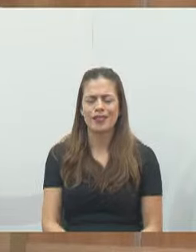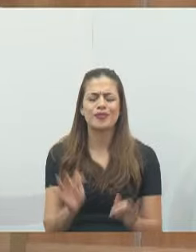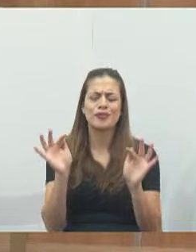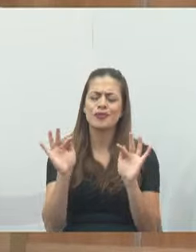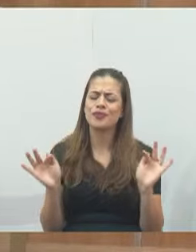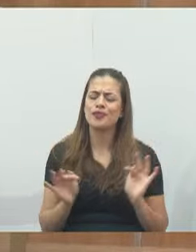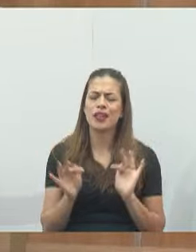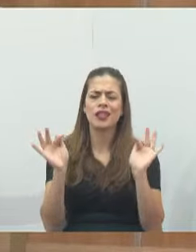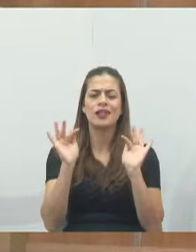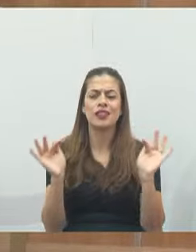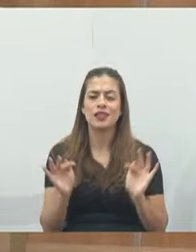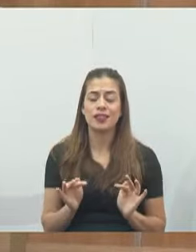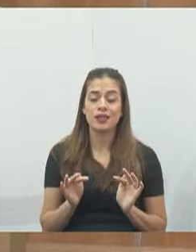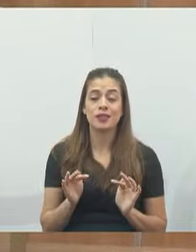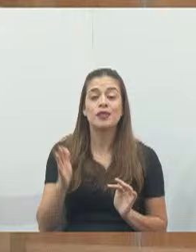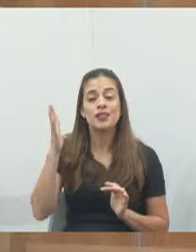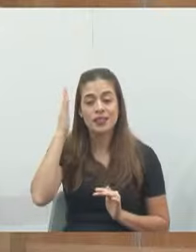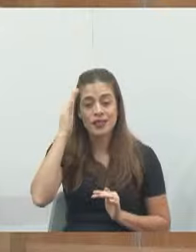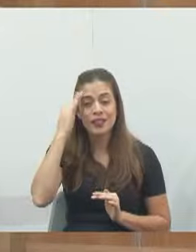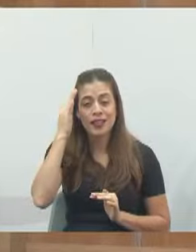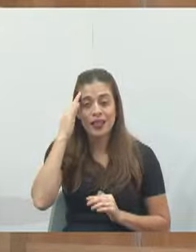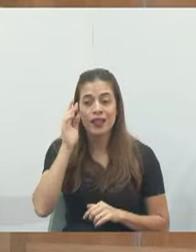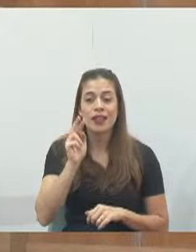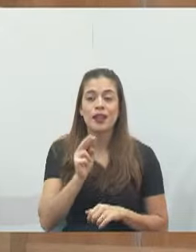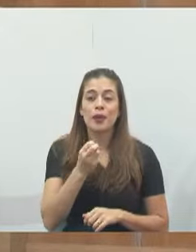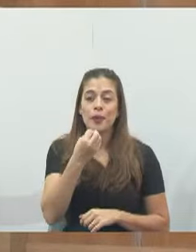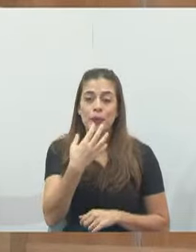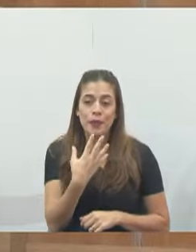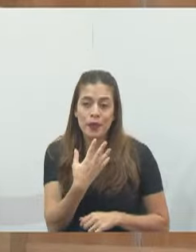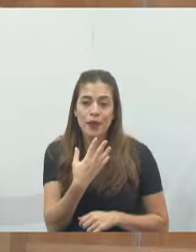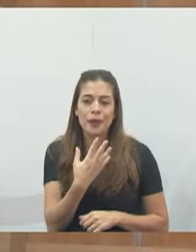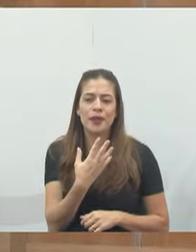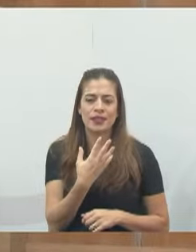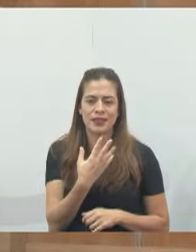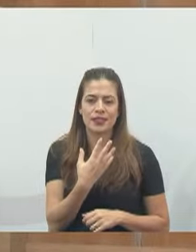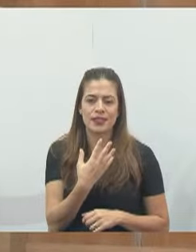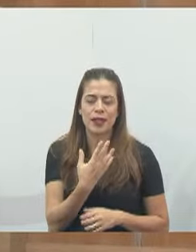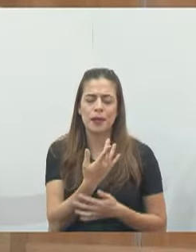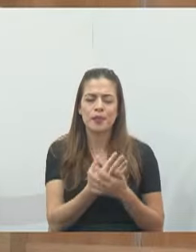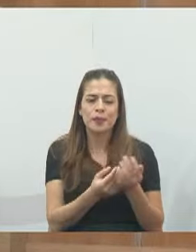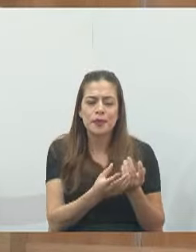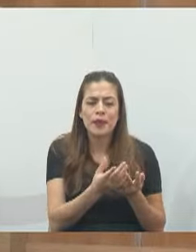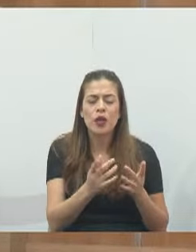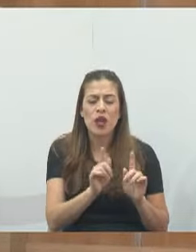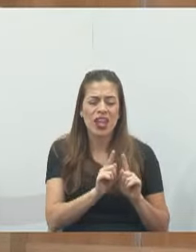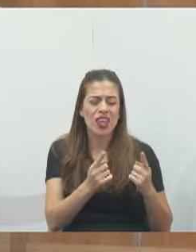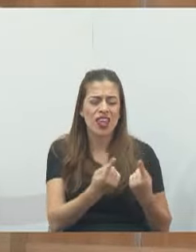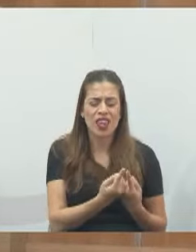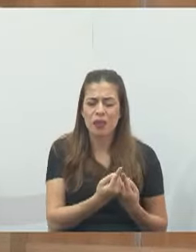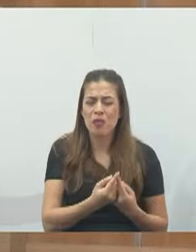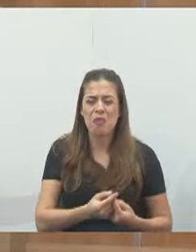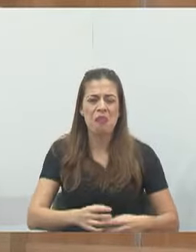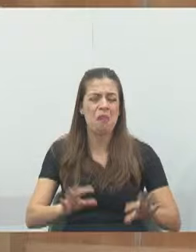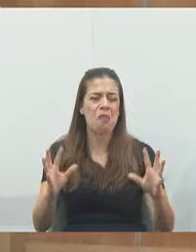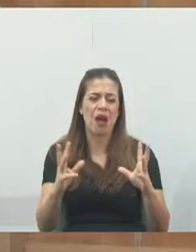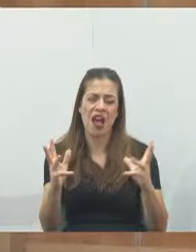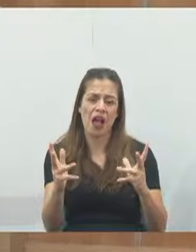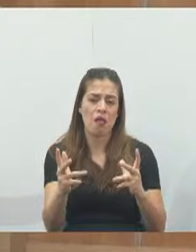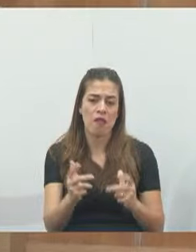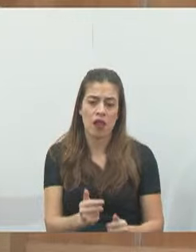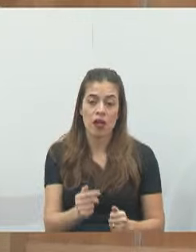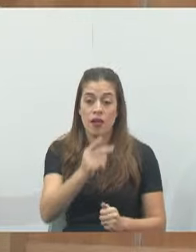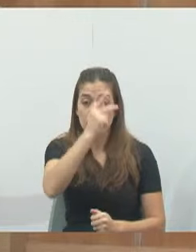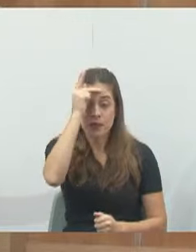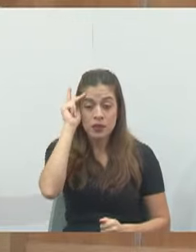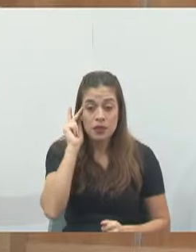fico feliz, porque eu sei que está sob boas e várias mãos. porque você tem uma equipe fantástica, pessoas que